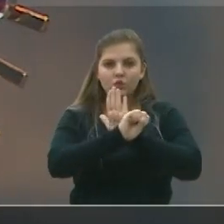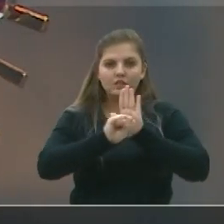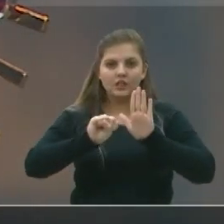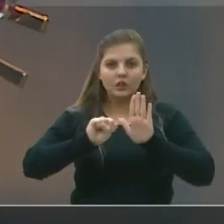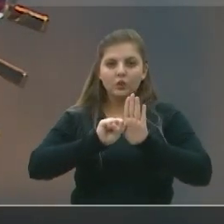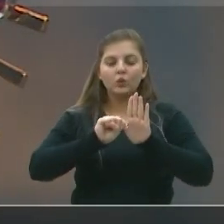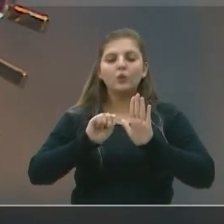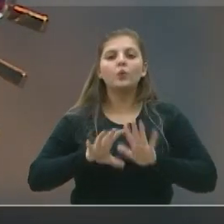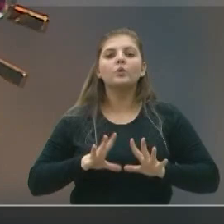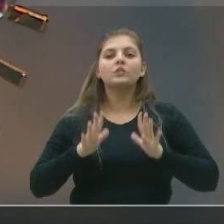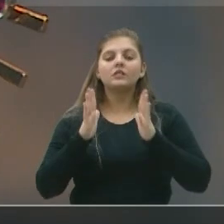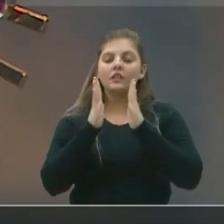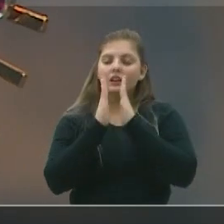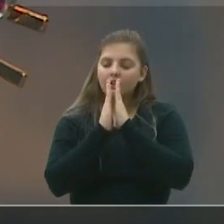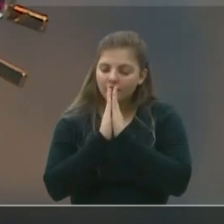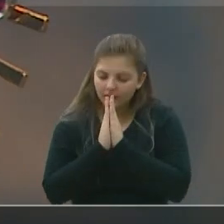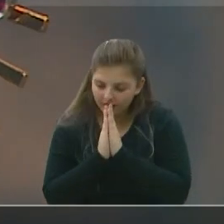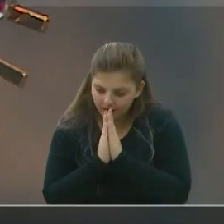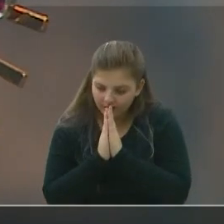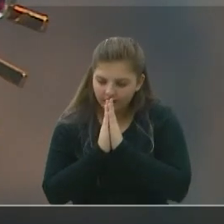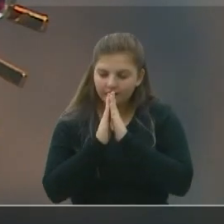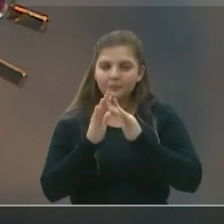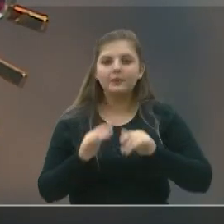dos séculos.